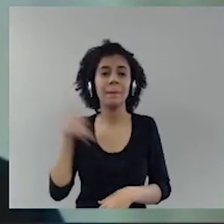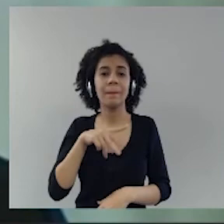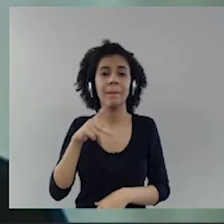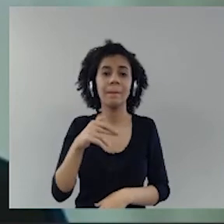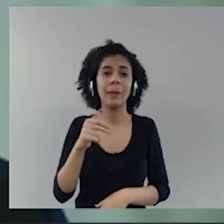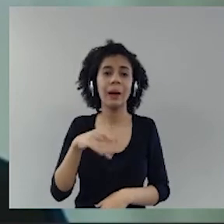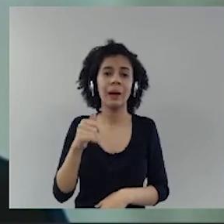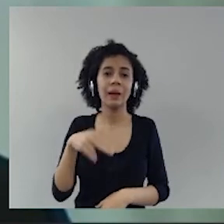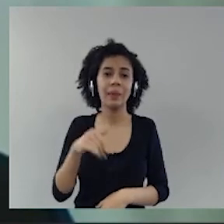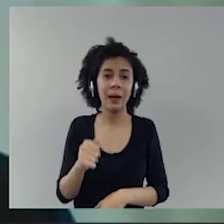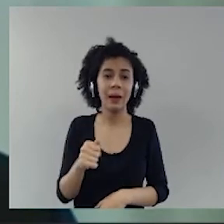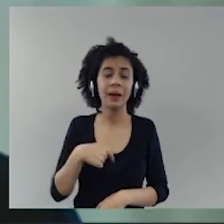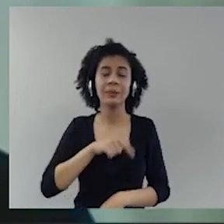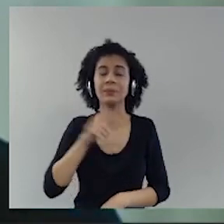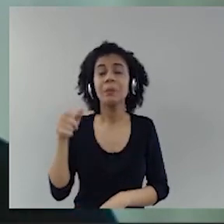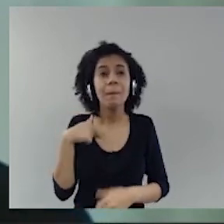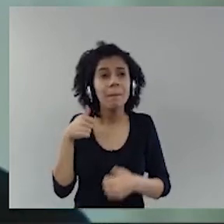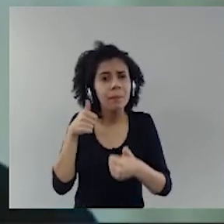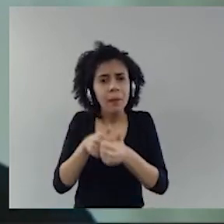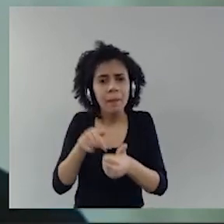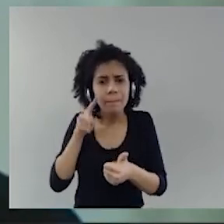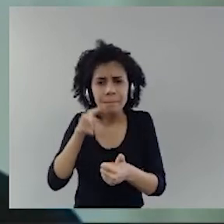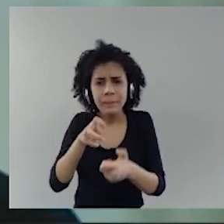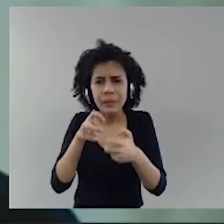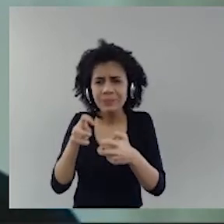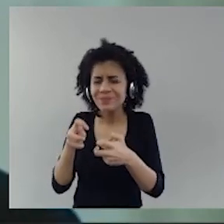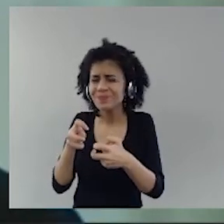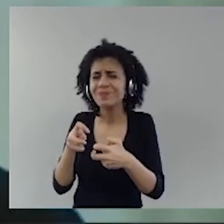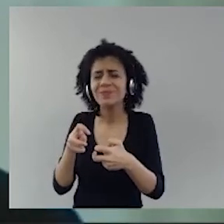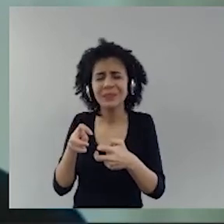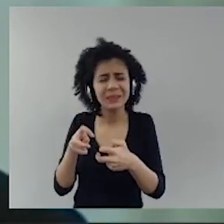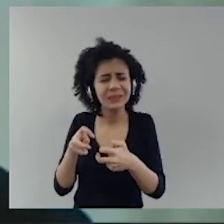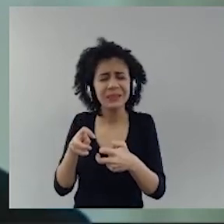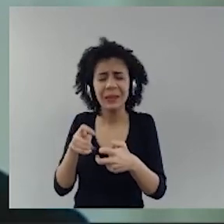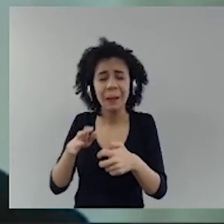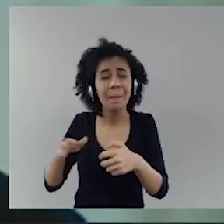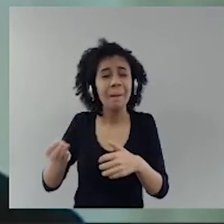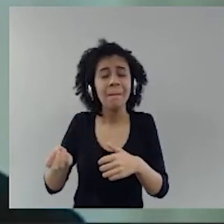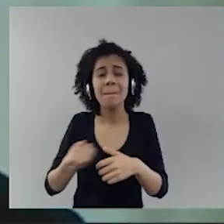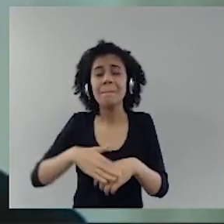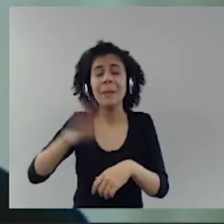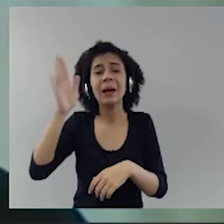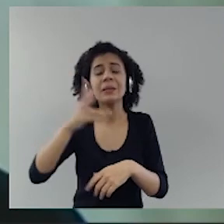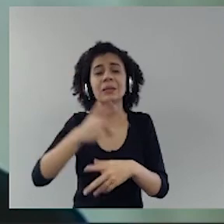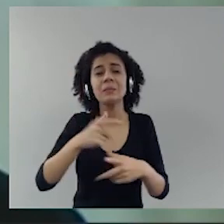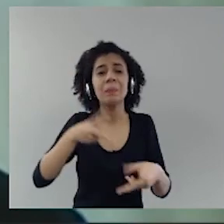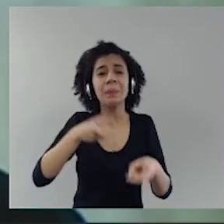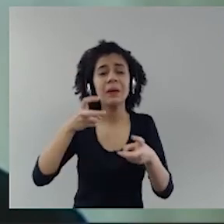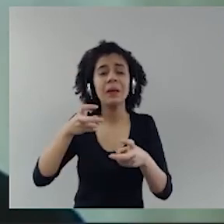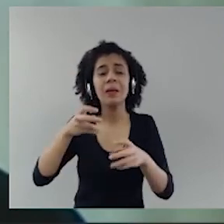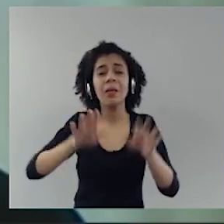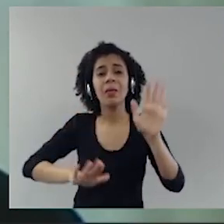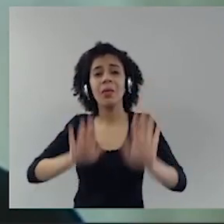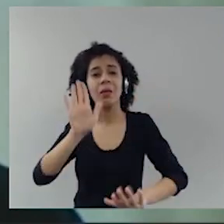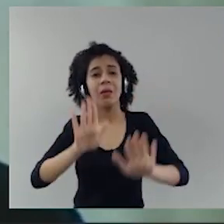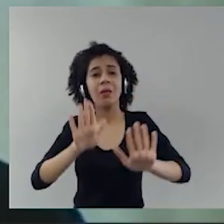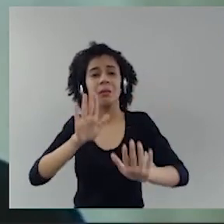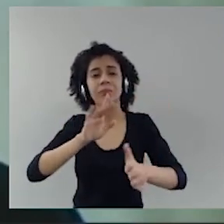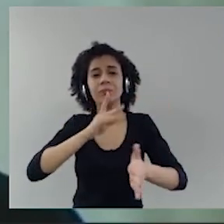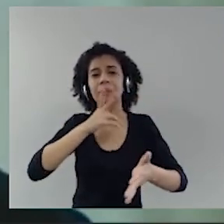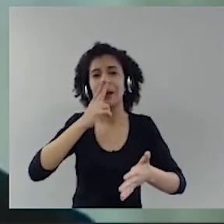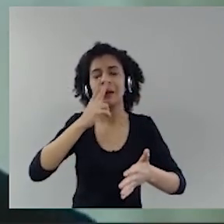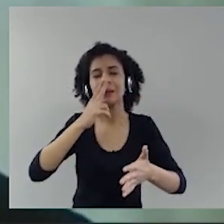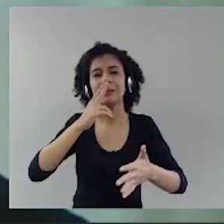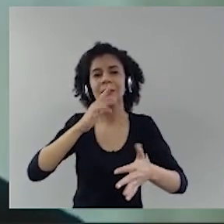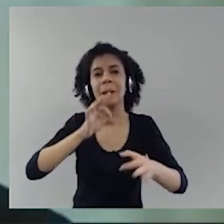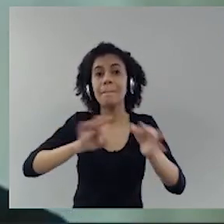muito de perto com raríssimas exceções as licitações são lançadas com